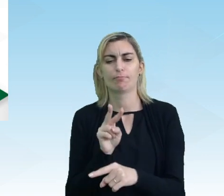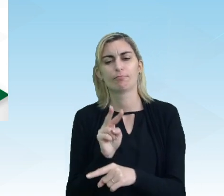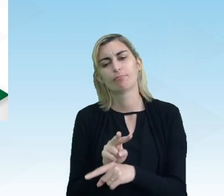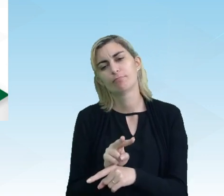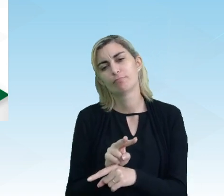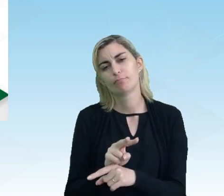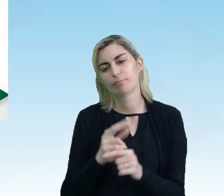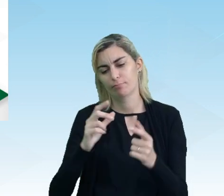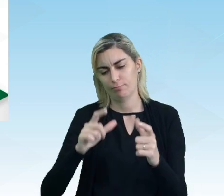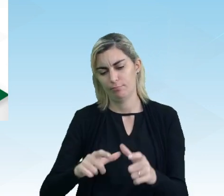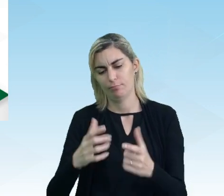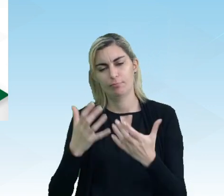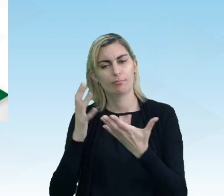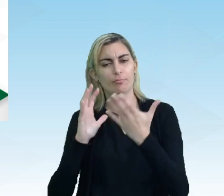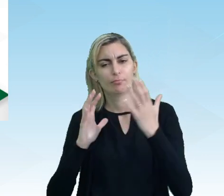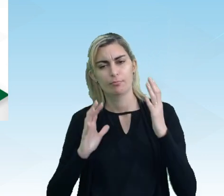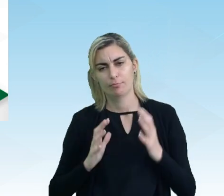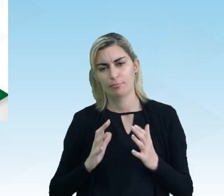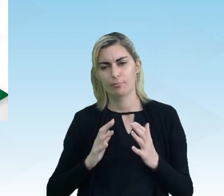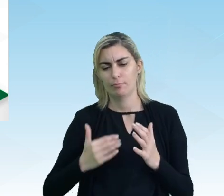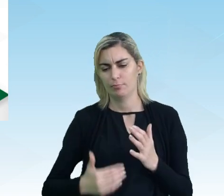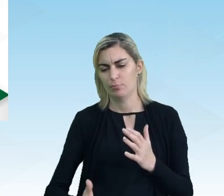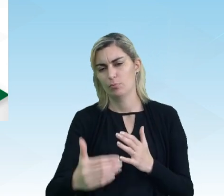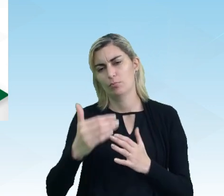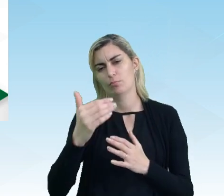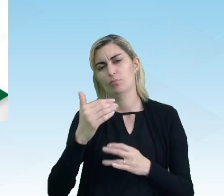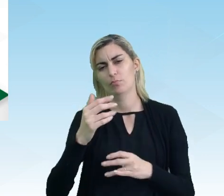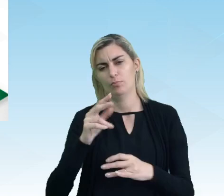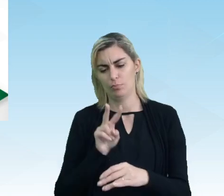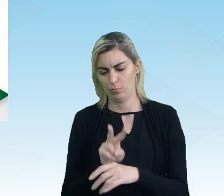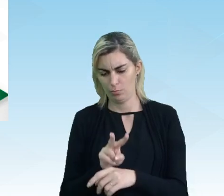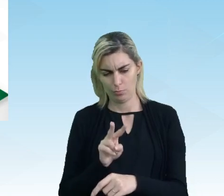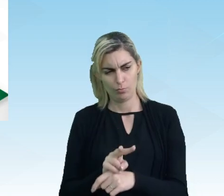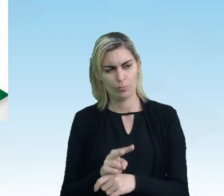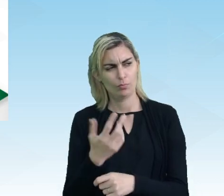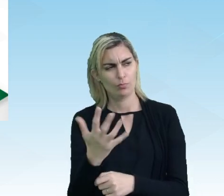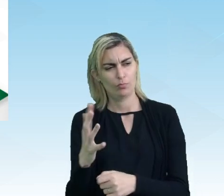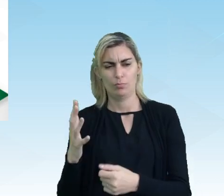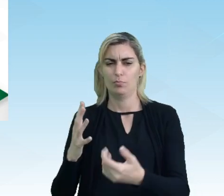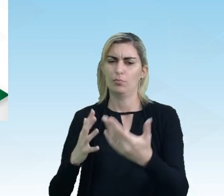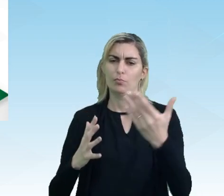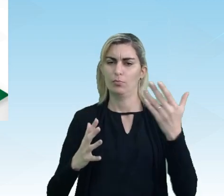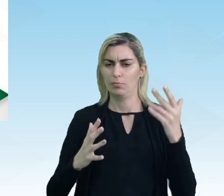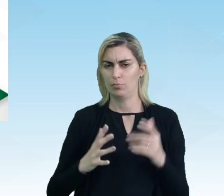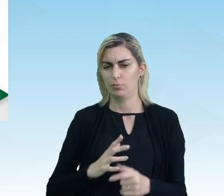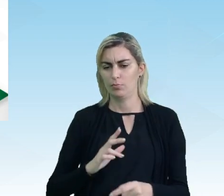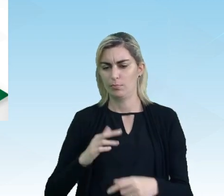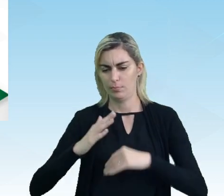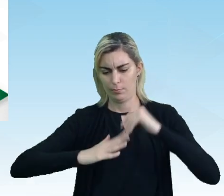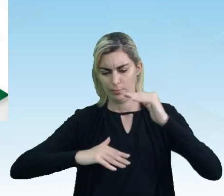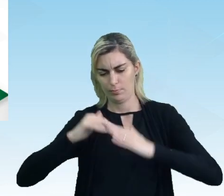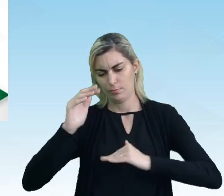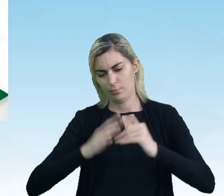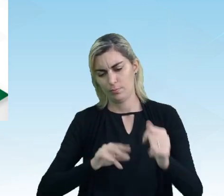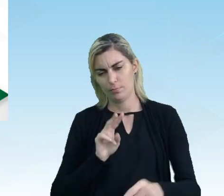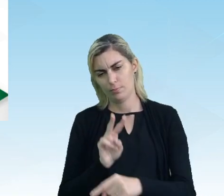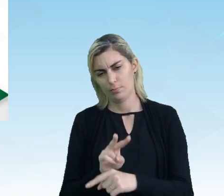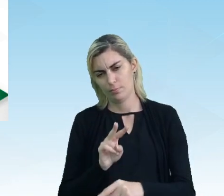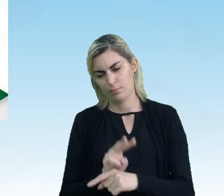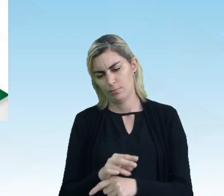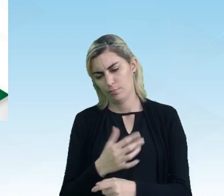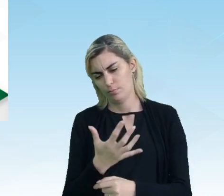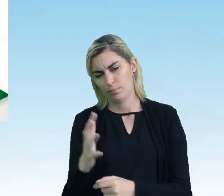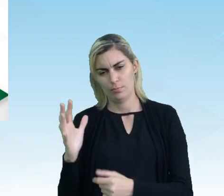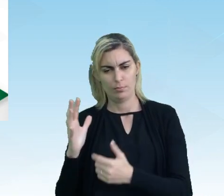nosso meio ambiente? Seria através de uma proteção ambiental, que seria uma prática de proteger o nosso meio